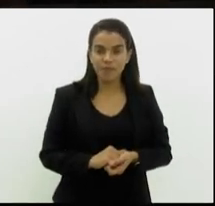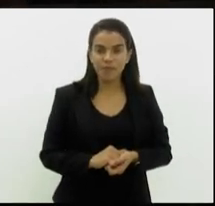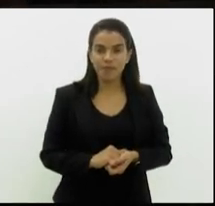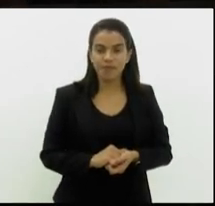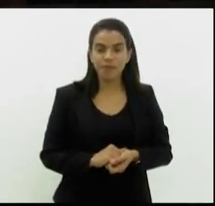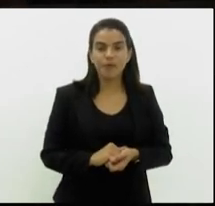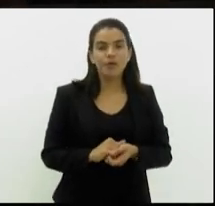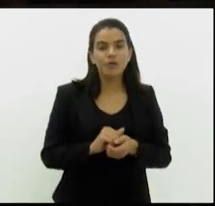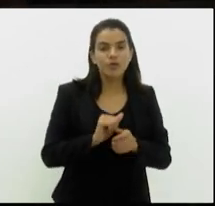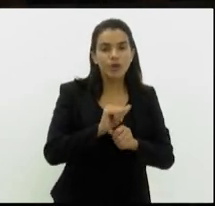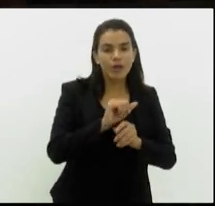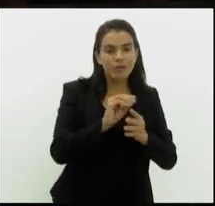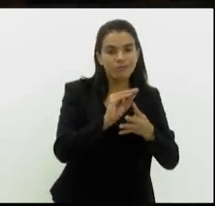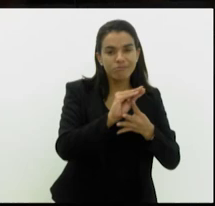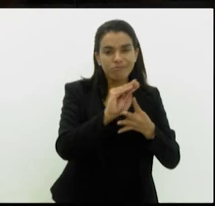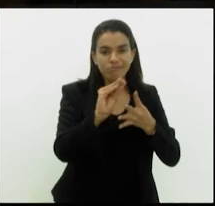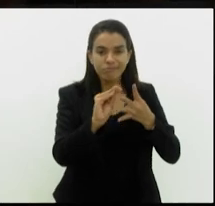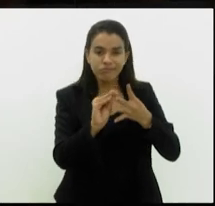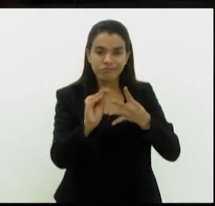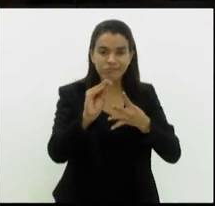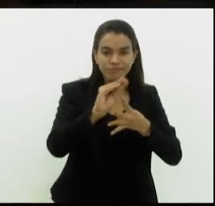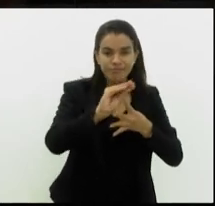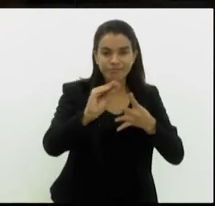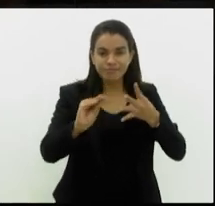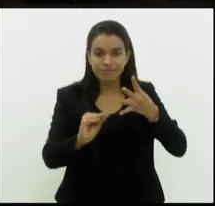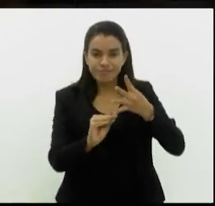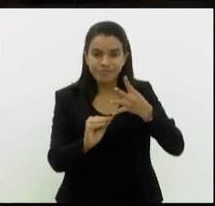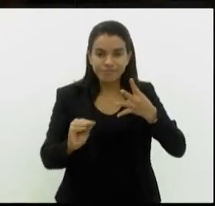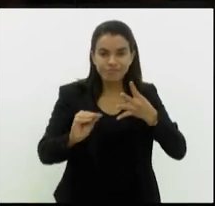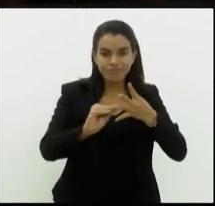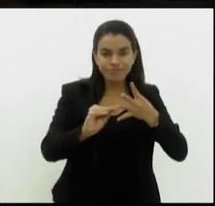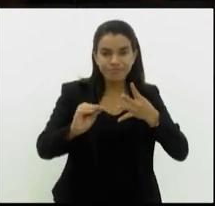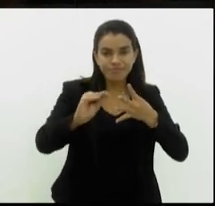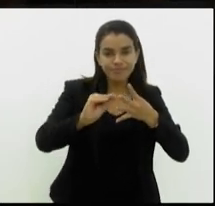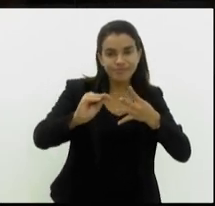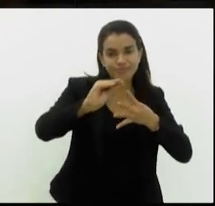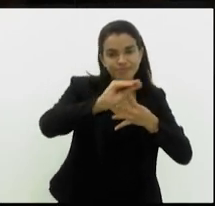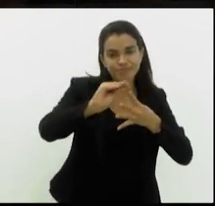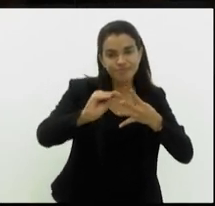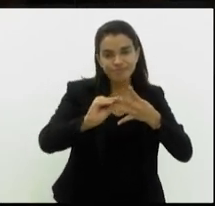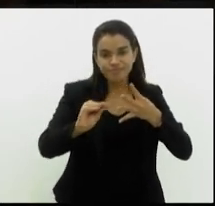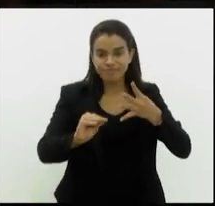do remanejamento e do contingenciamento.